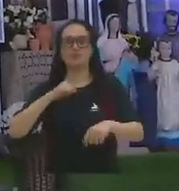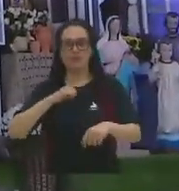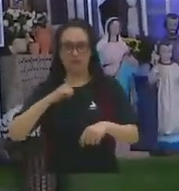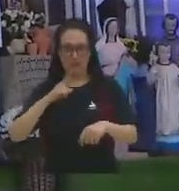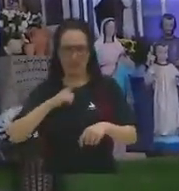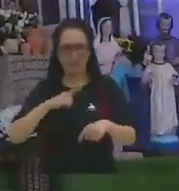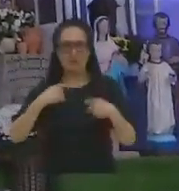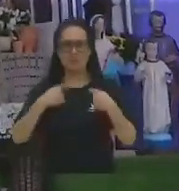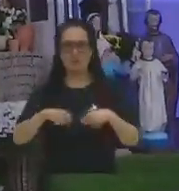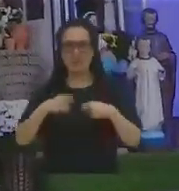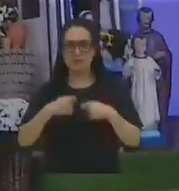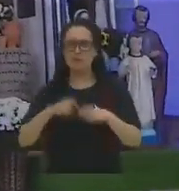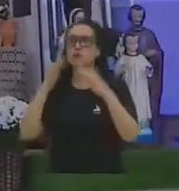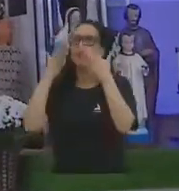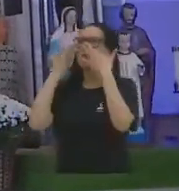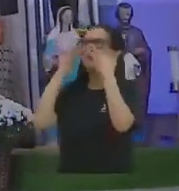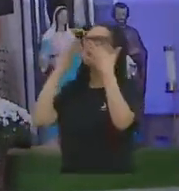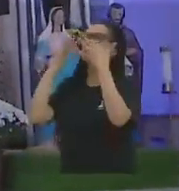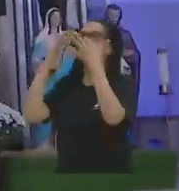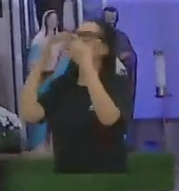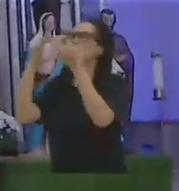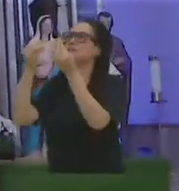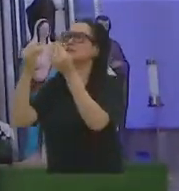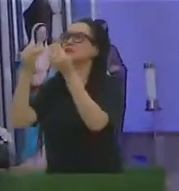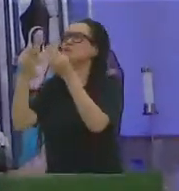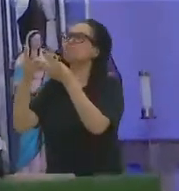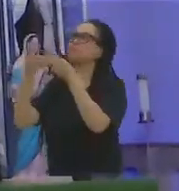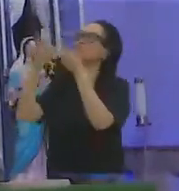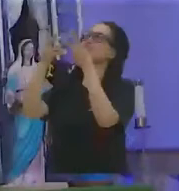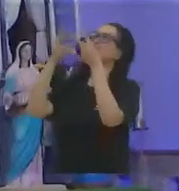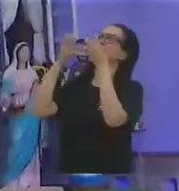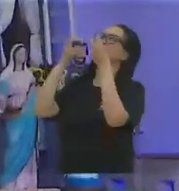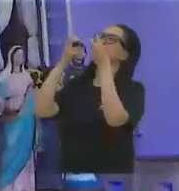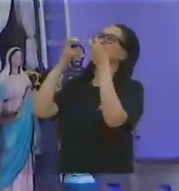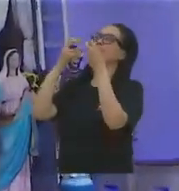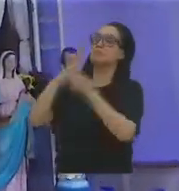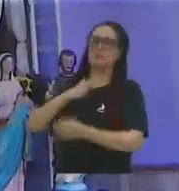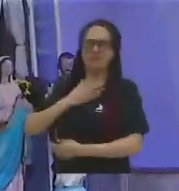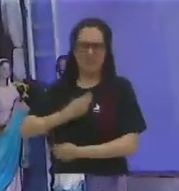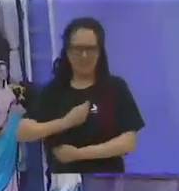te escutar, eu sei que a minha vida mudará.